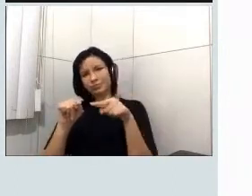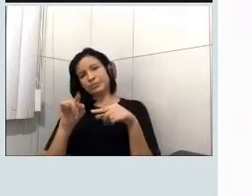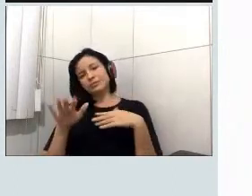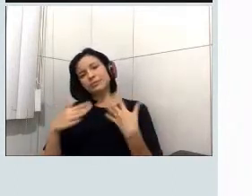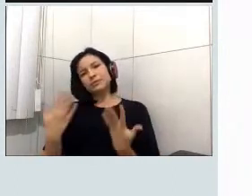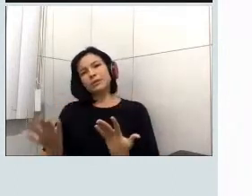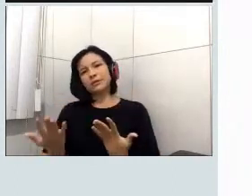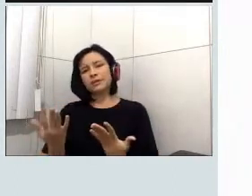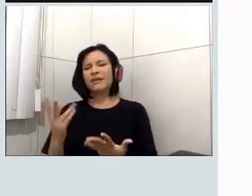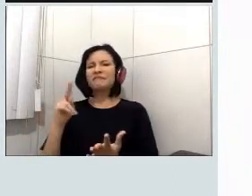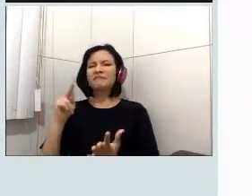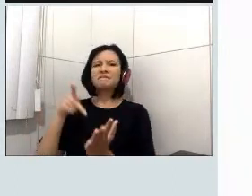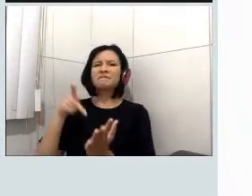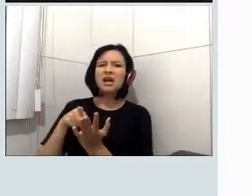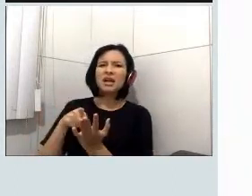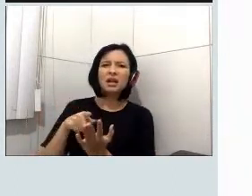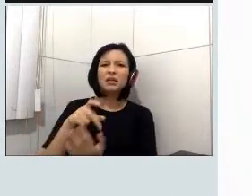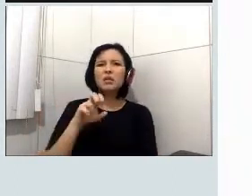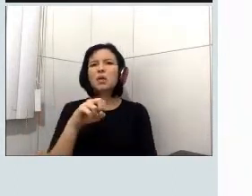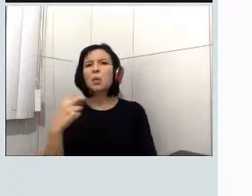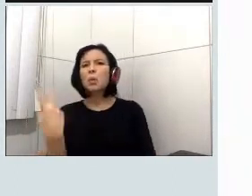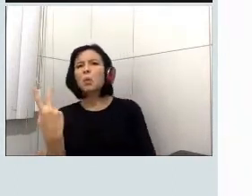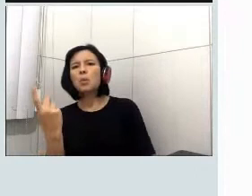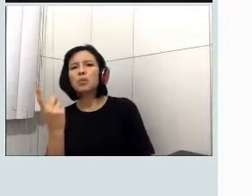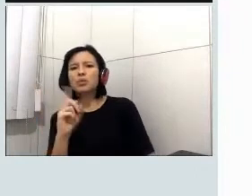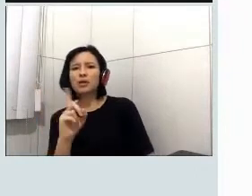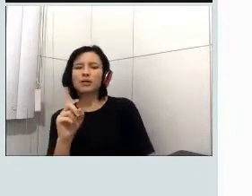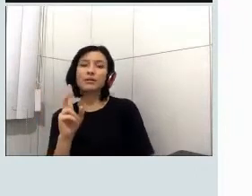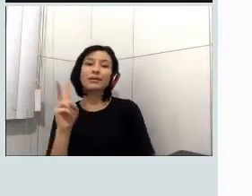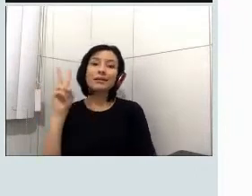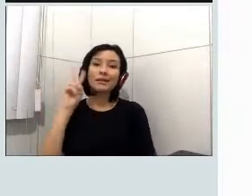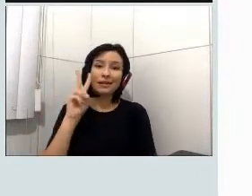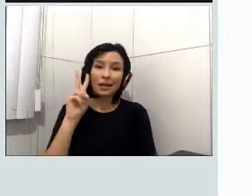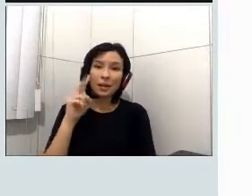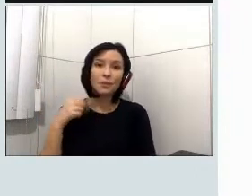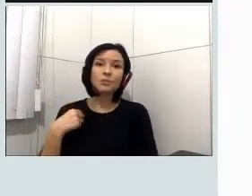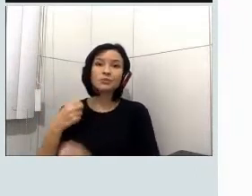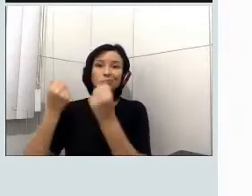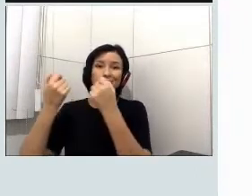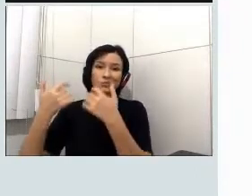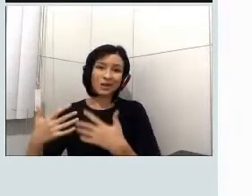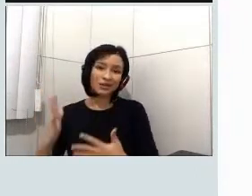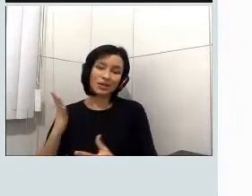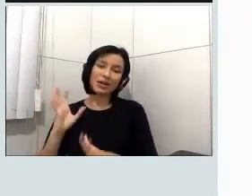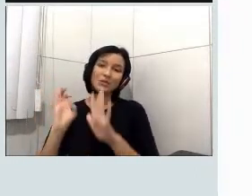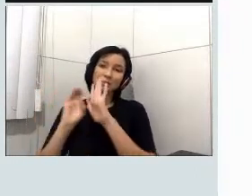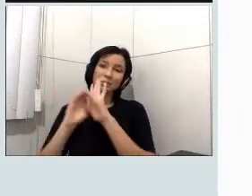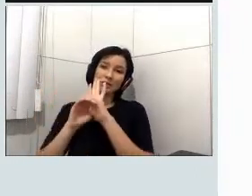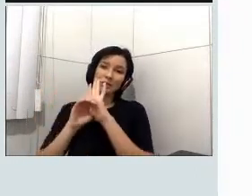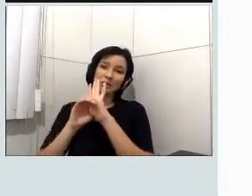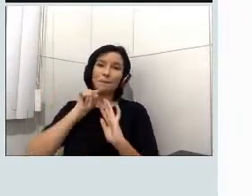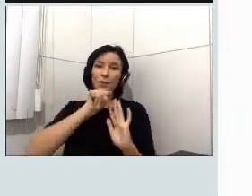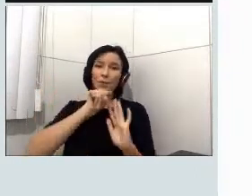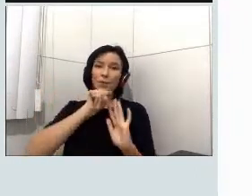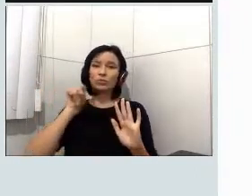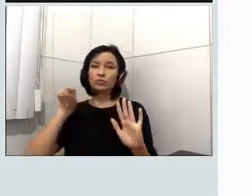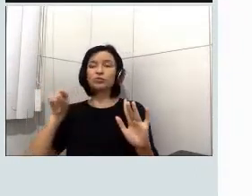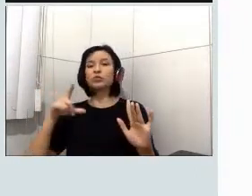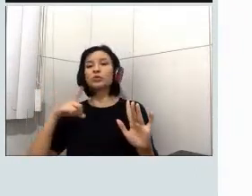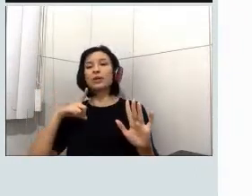Isso é verdade ou não? Lembram do conceito de ponto? Onde eu falei que por um ponto